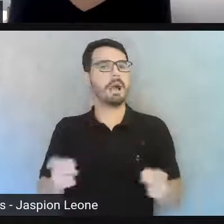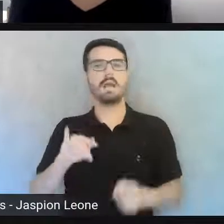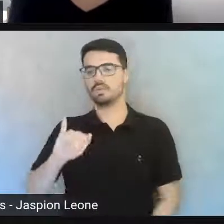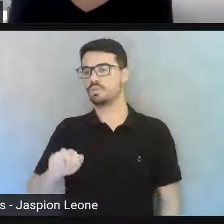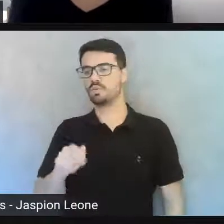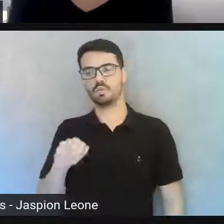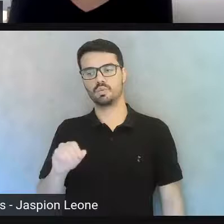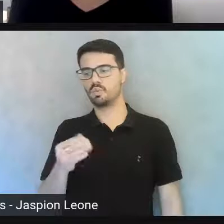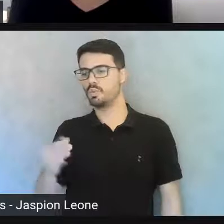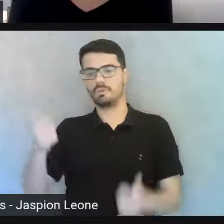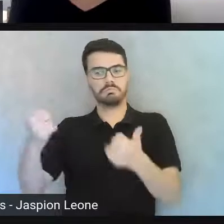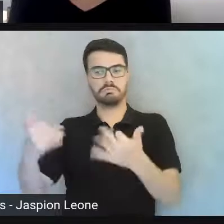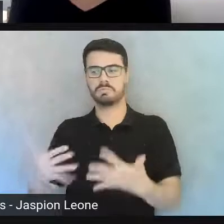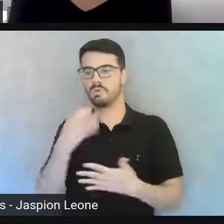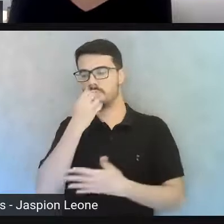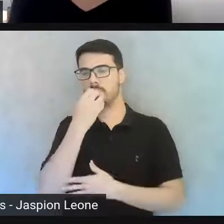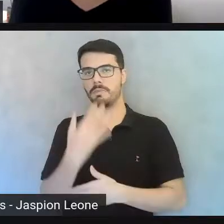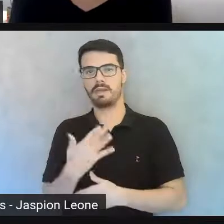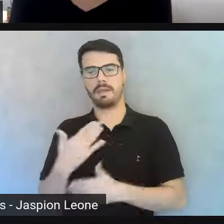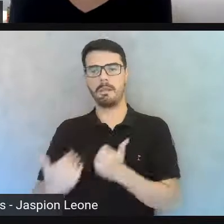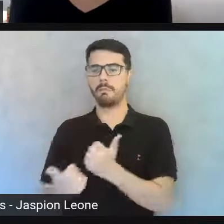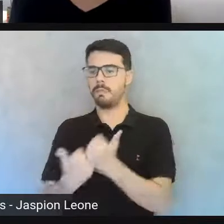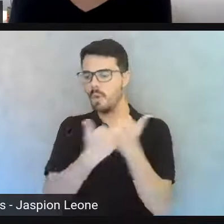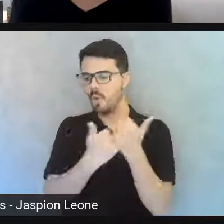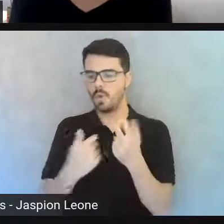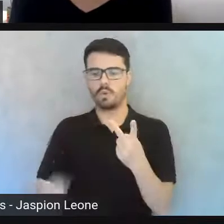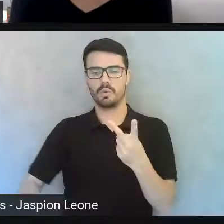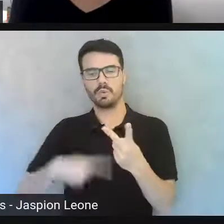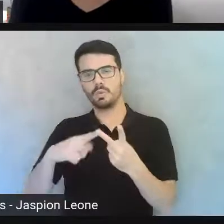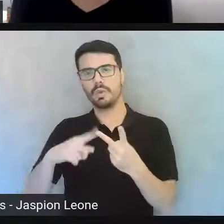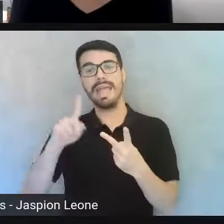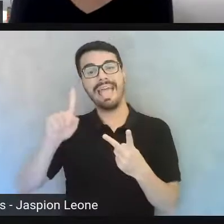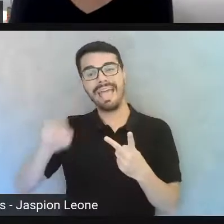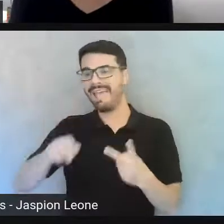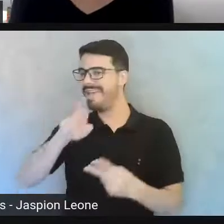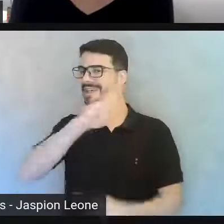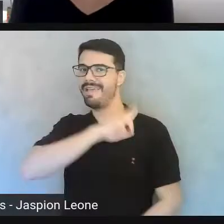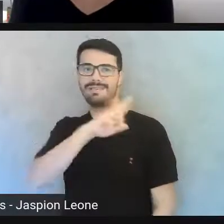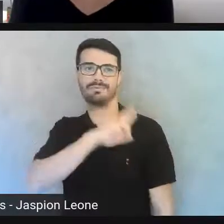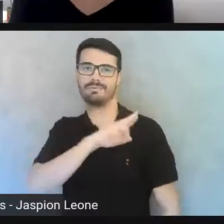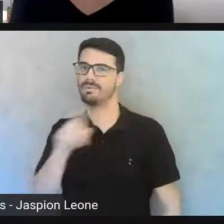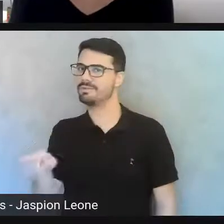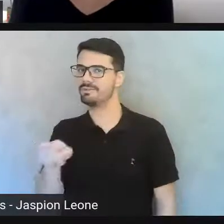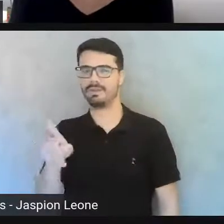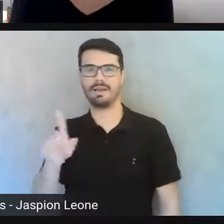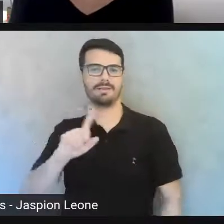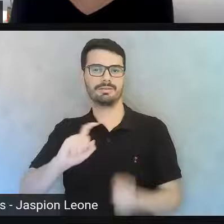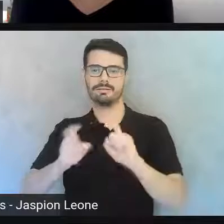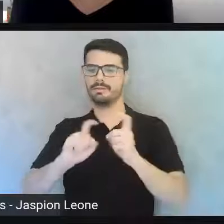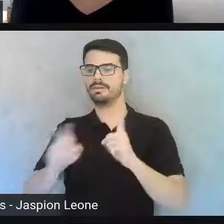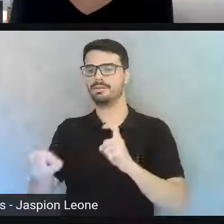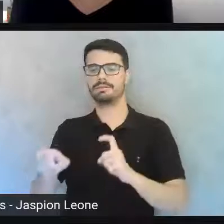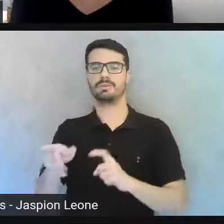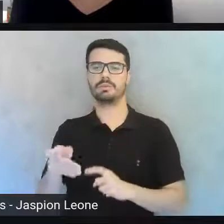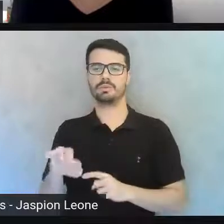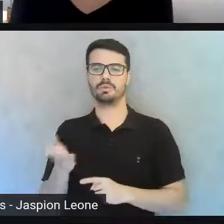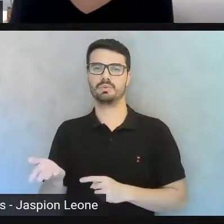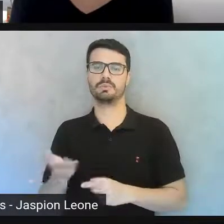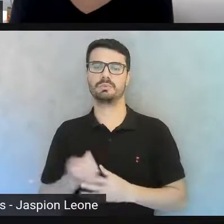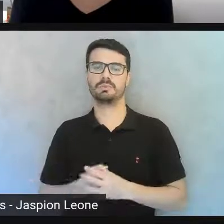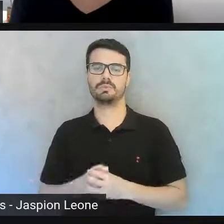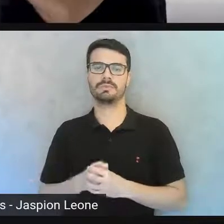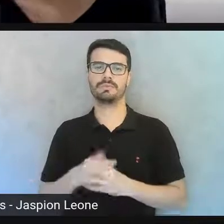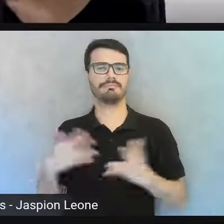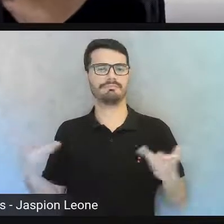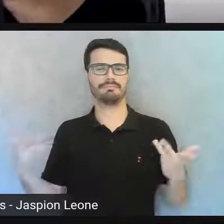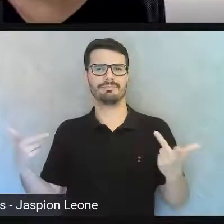bem. Questão de apoio, tudo, é um dever da administração rever essa parte mesmo. Não, gente, excelente. Eu já